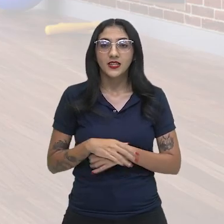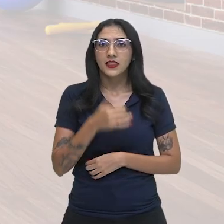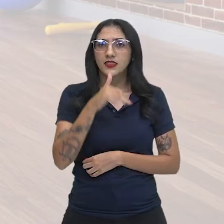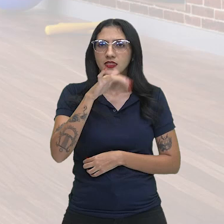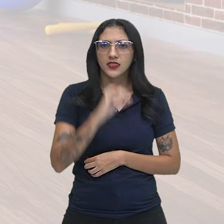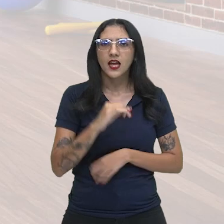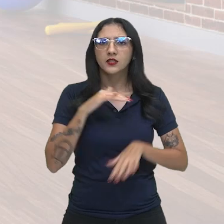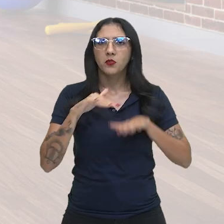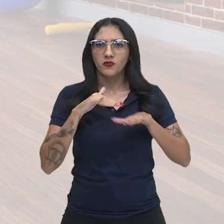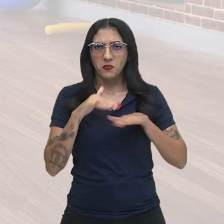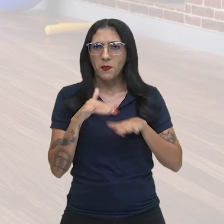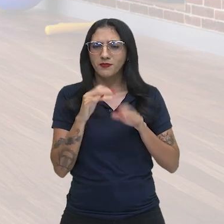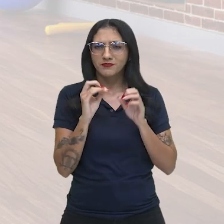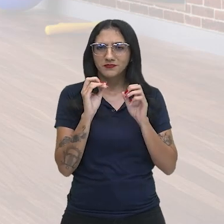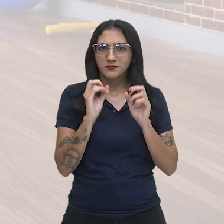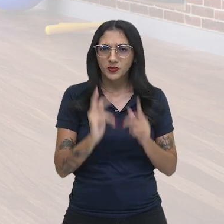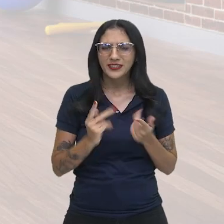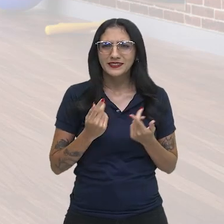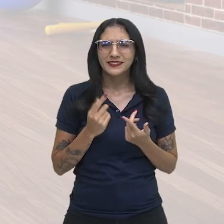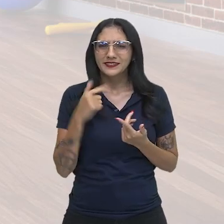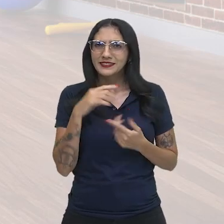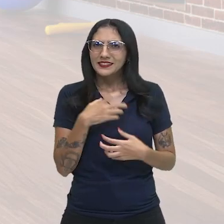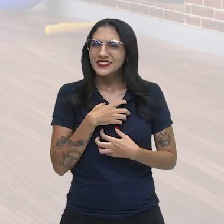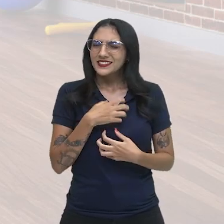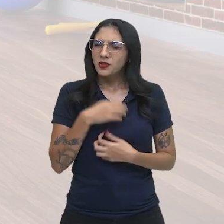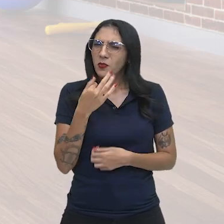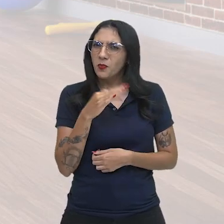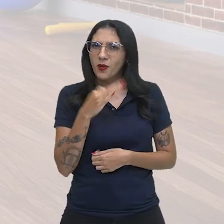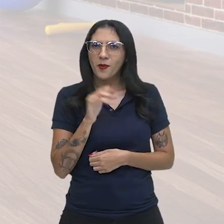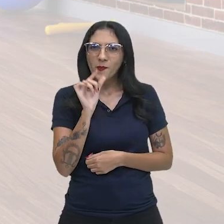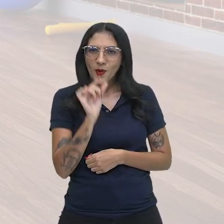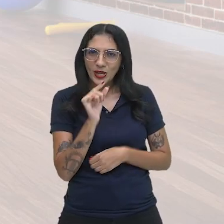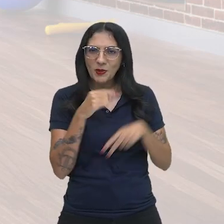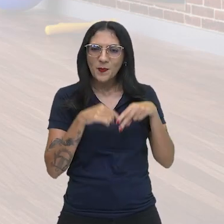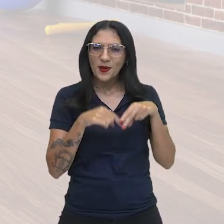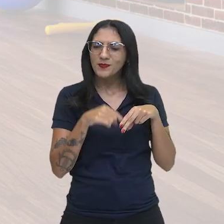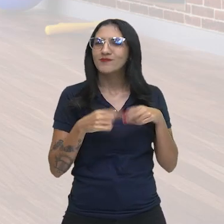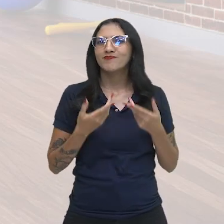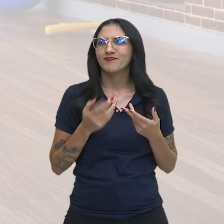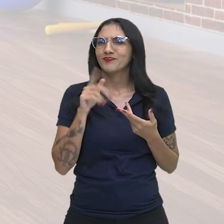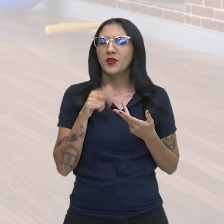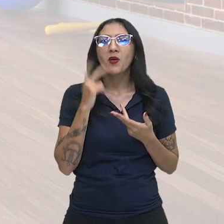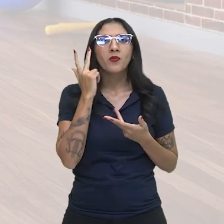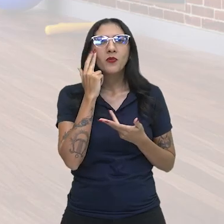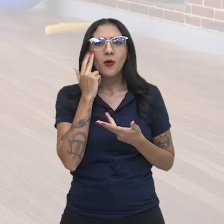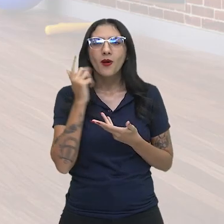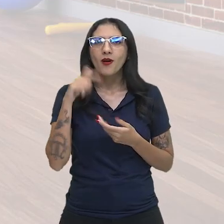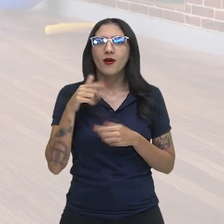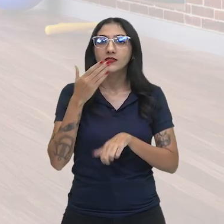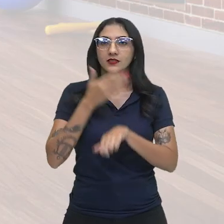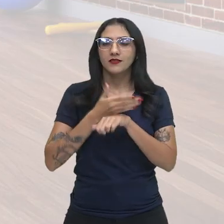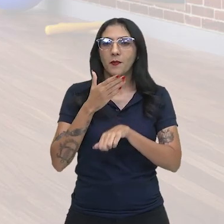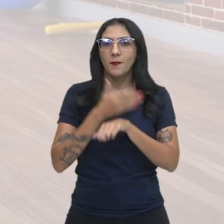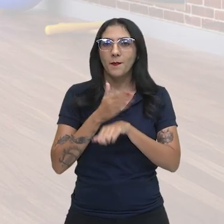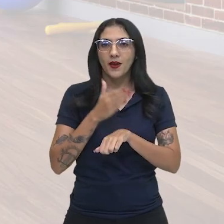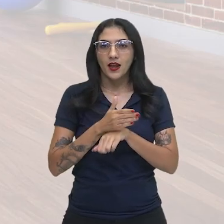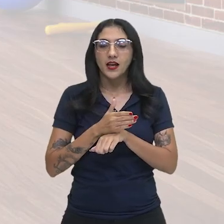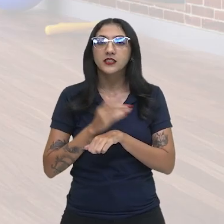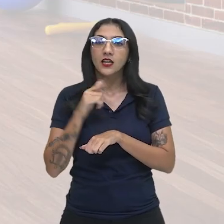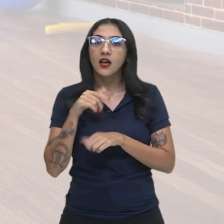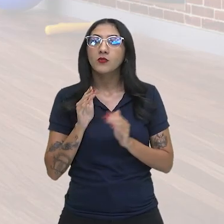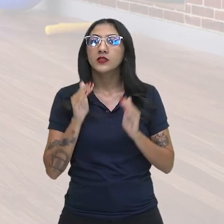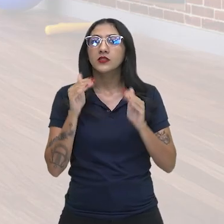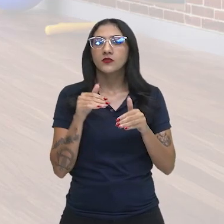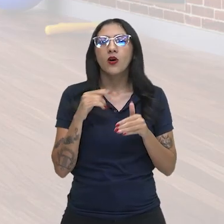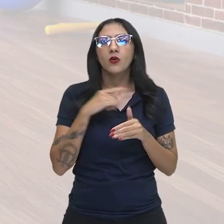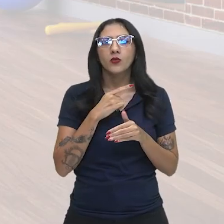10. Muito bem. Sentiu a queimação? É isso mesmo. A ginástica localizada é justamente